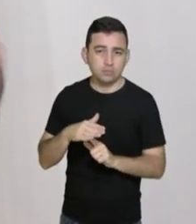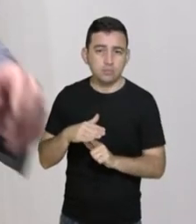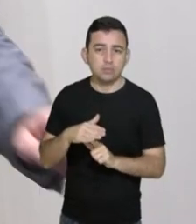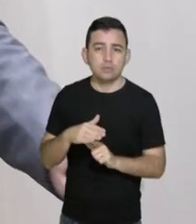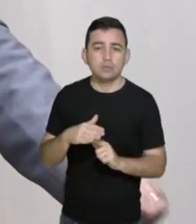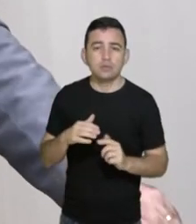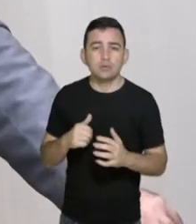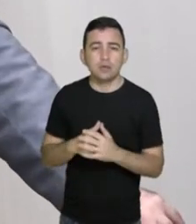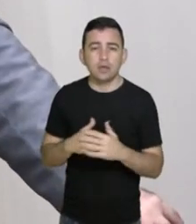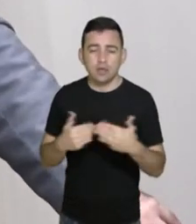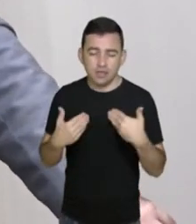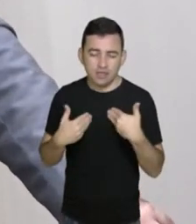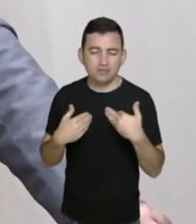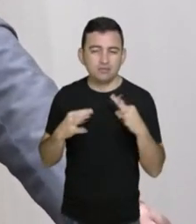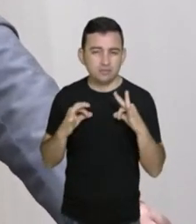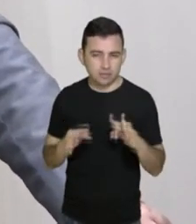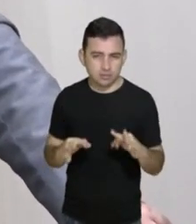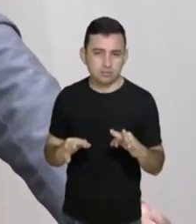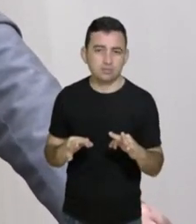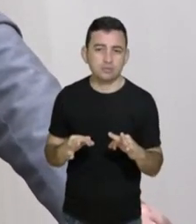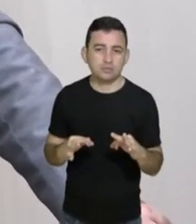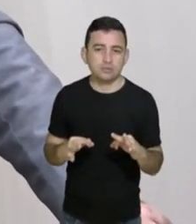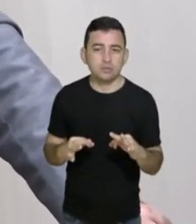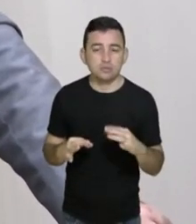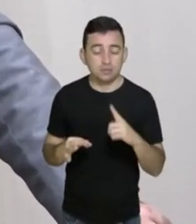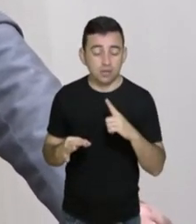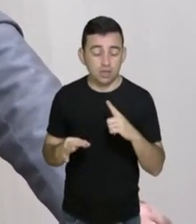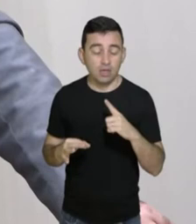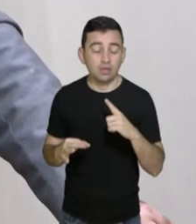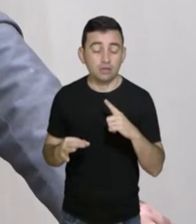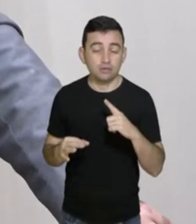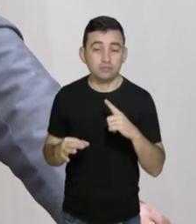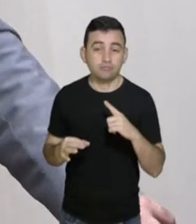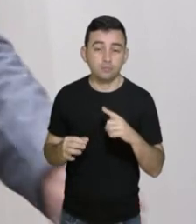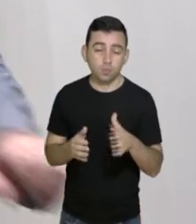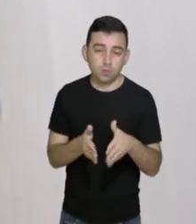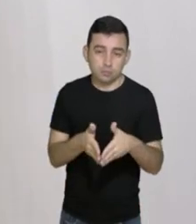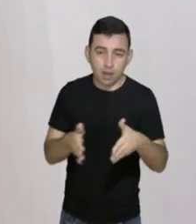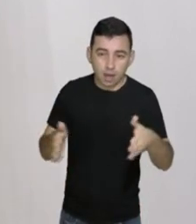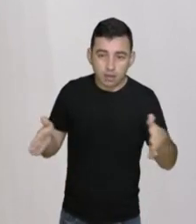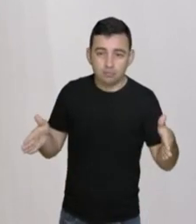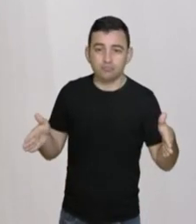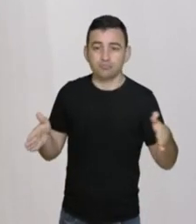certamente deixa uma lacuna local, regional.